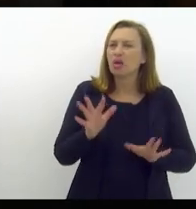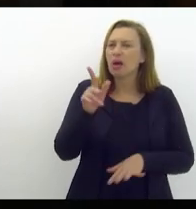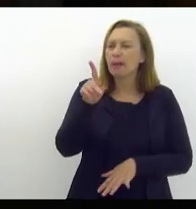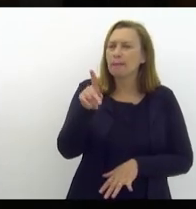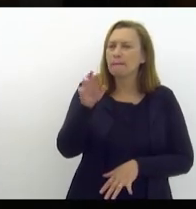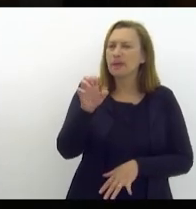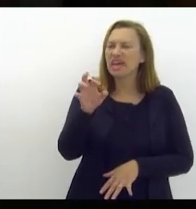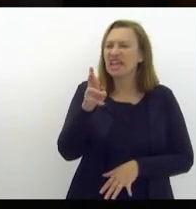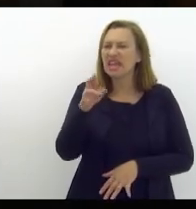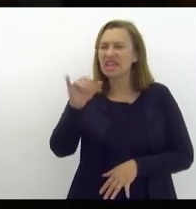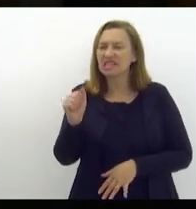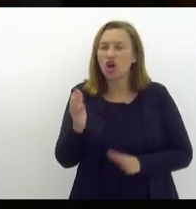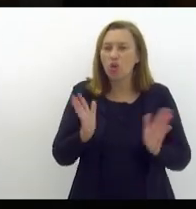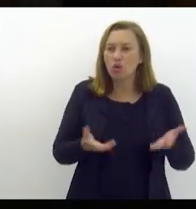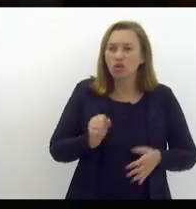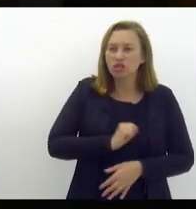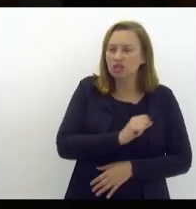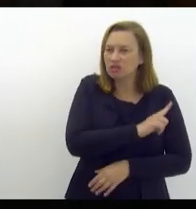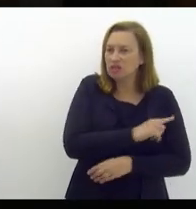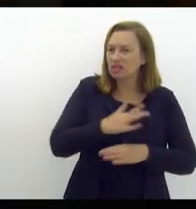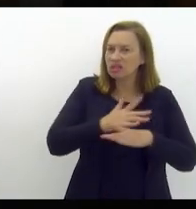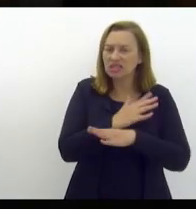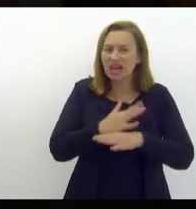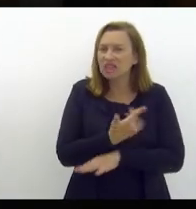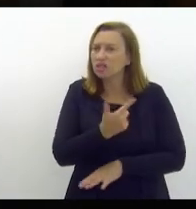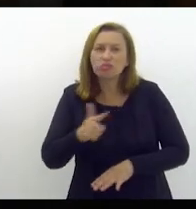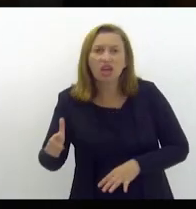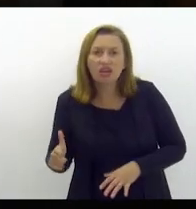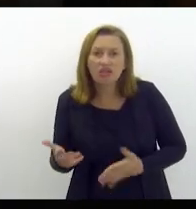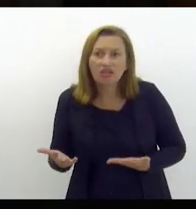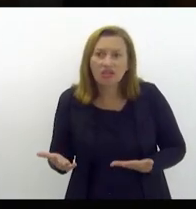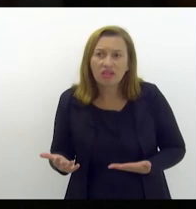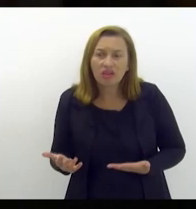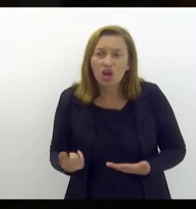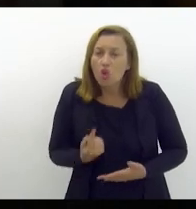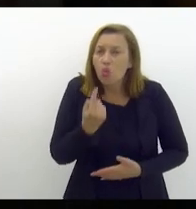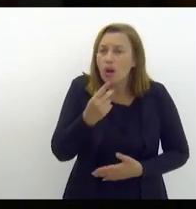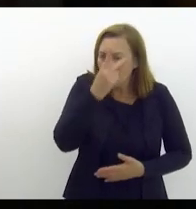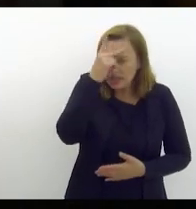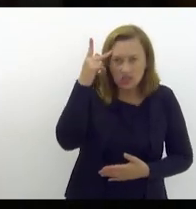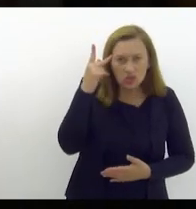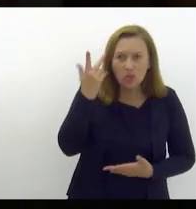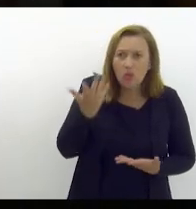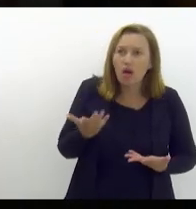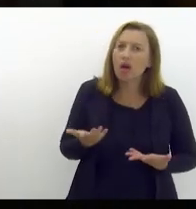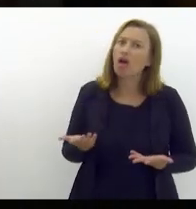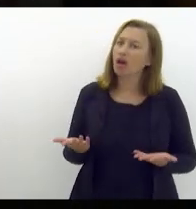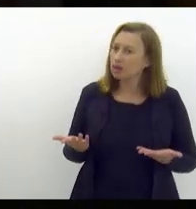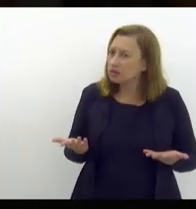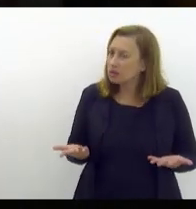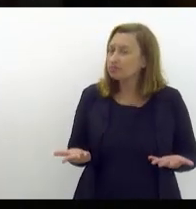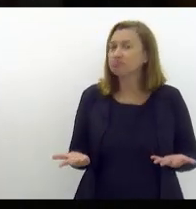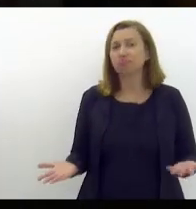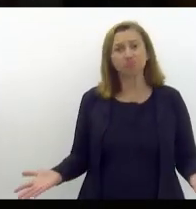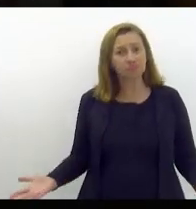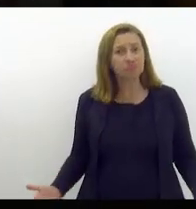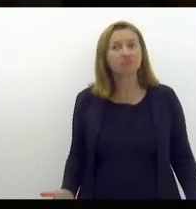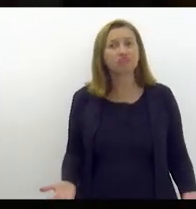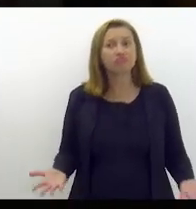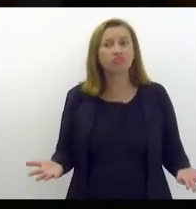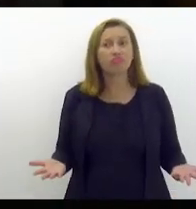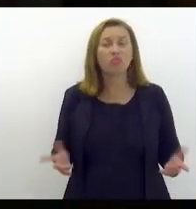a cidade de São Gonçalo não tem mais perícia. Uma pessoa, e aí foi